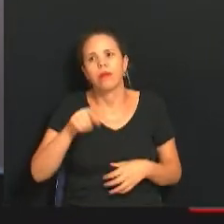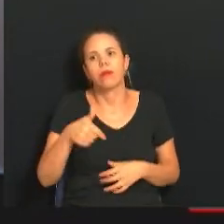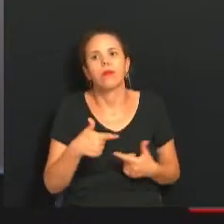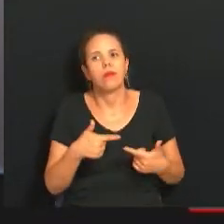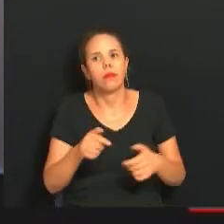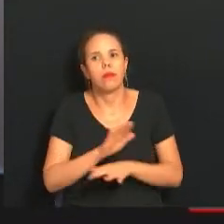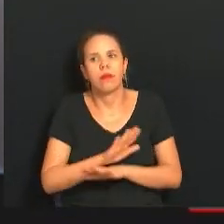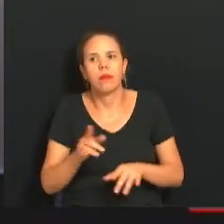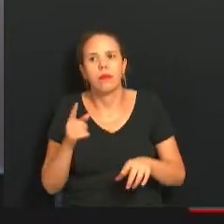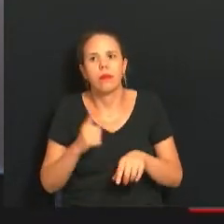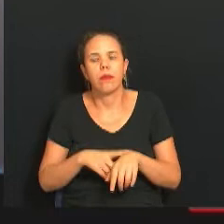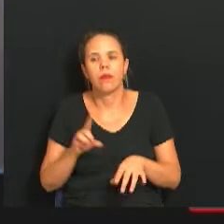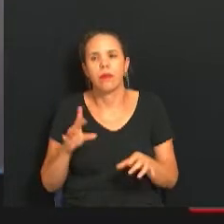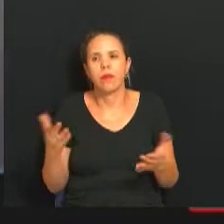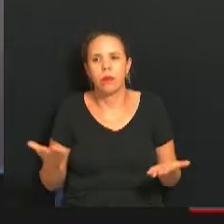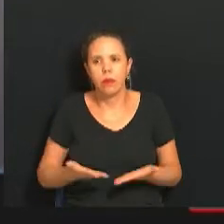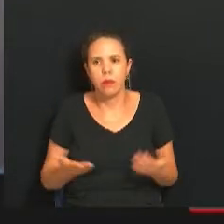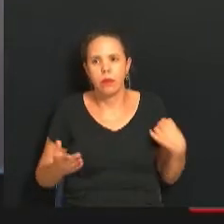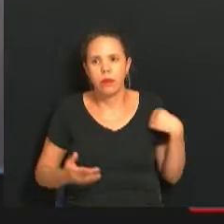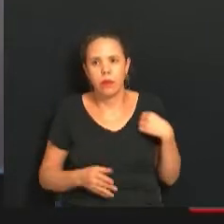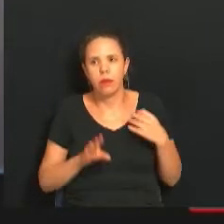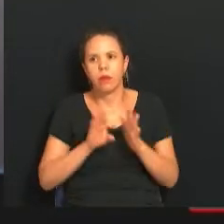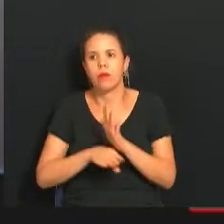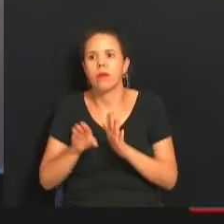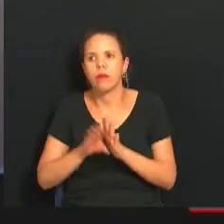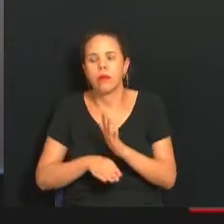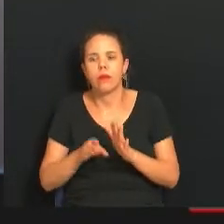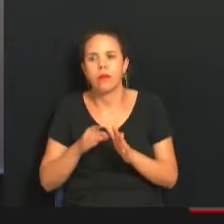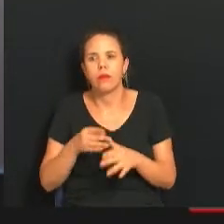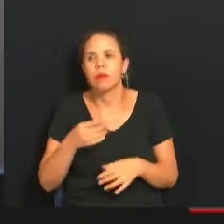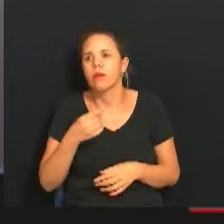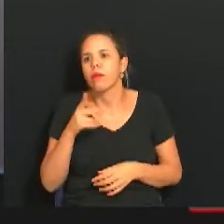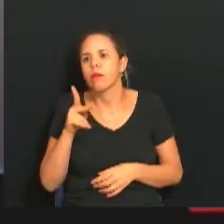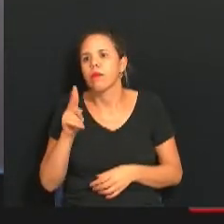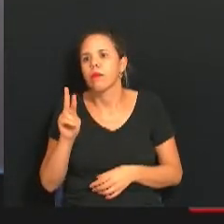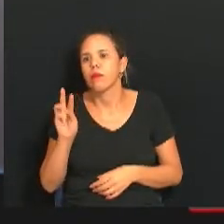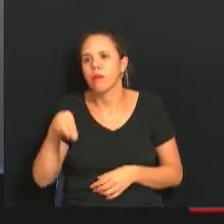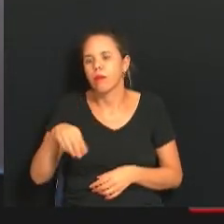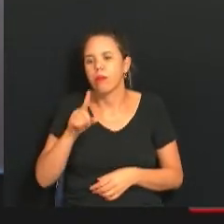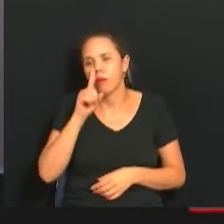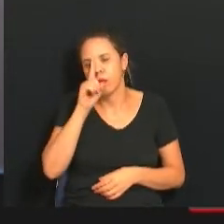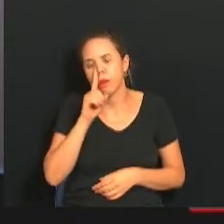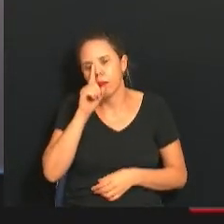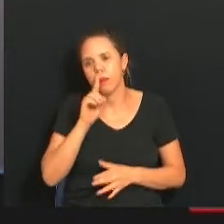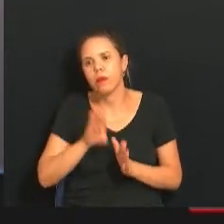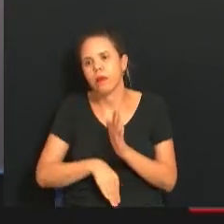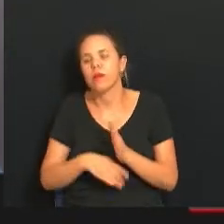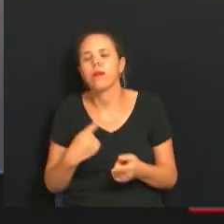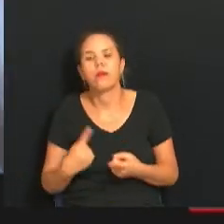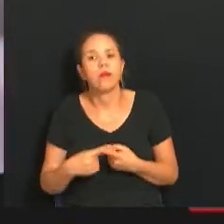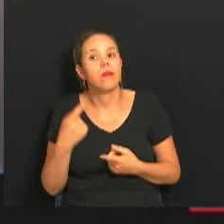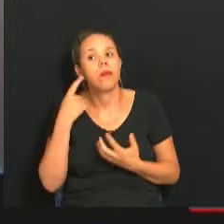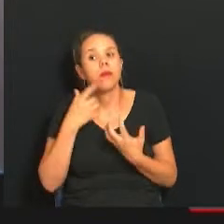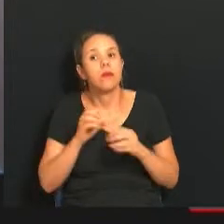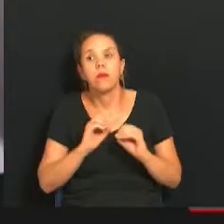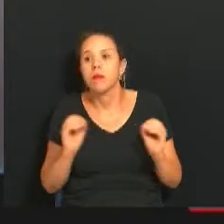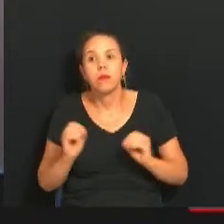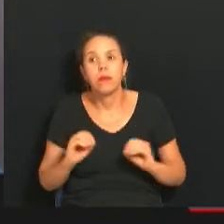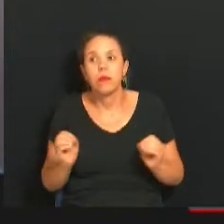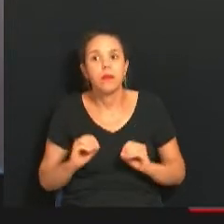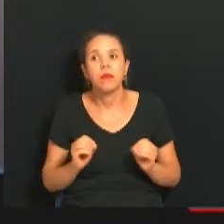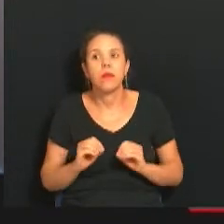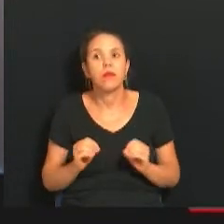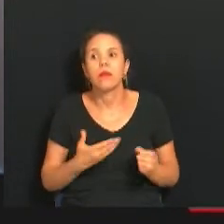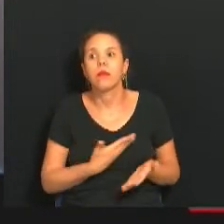estão pensando apenas em derrubar o governo Putin. E isso é muito perigoso, porque se você não pensa em mais nada, a não ser derrubar o